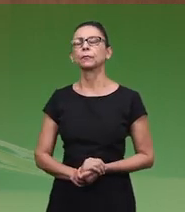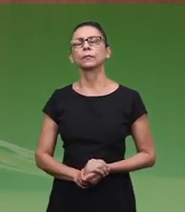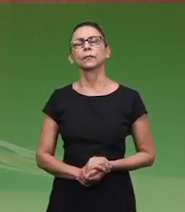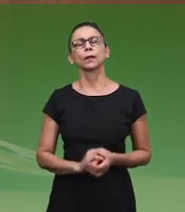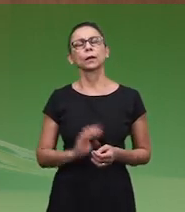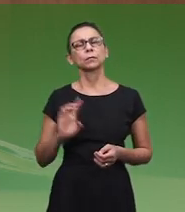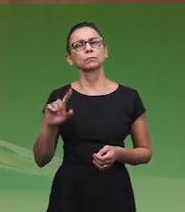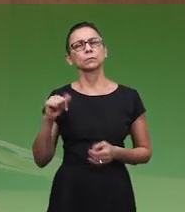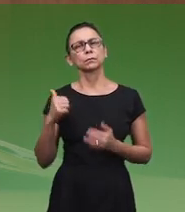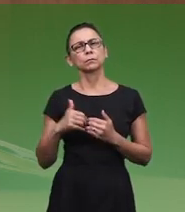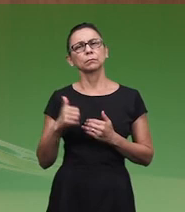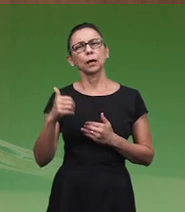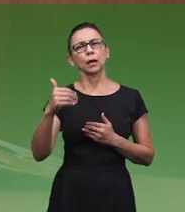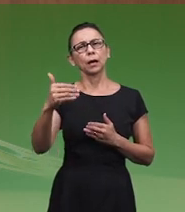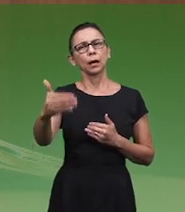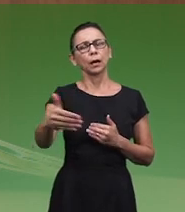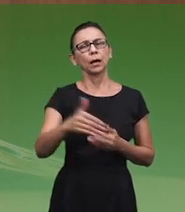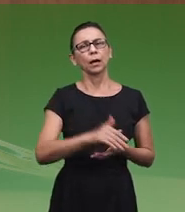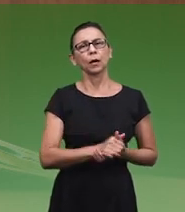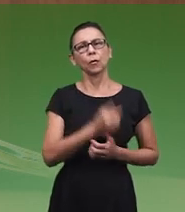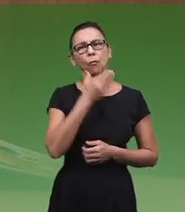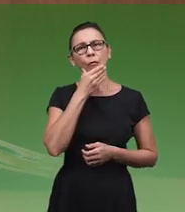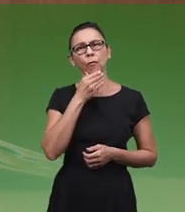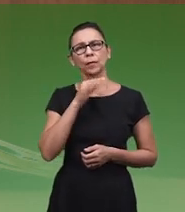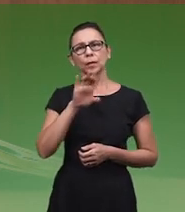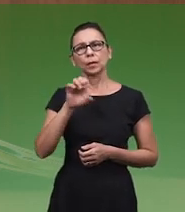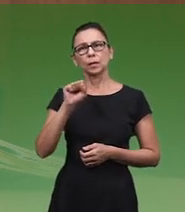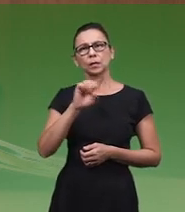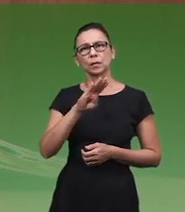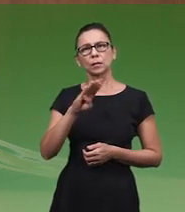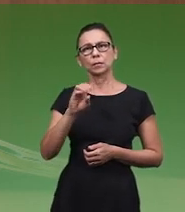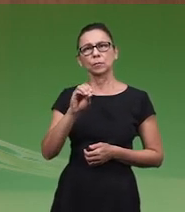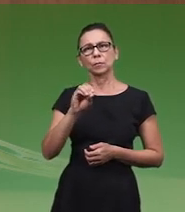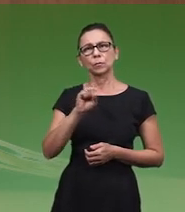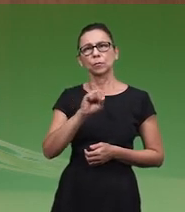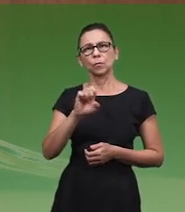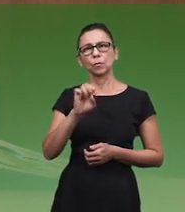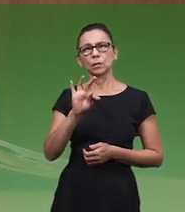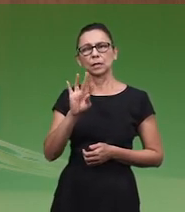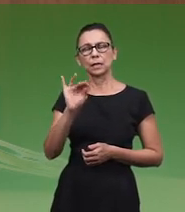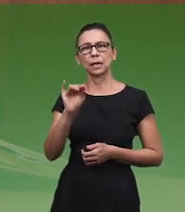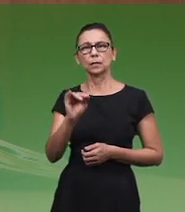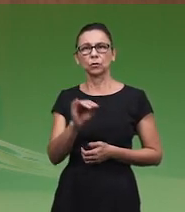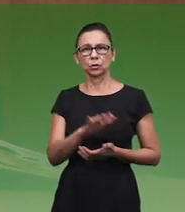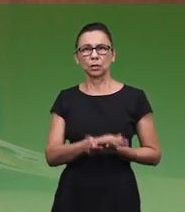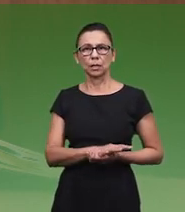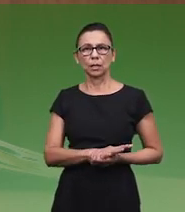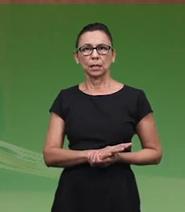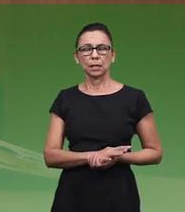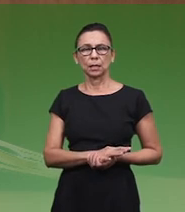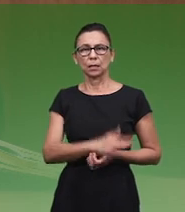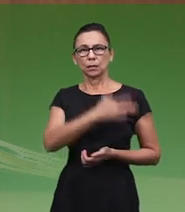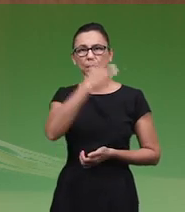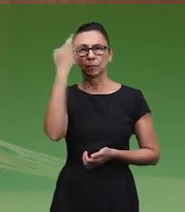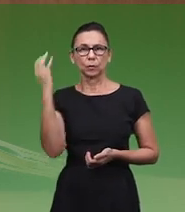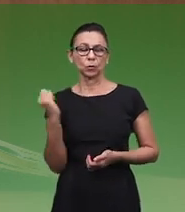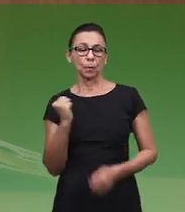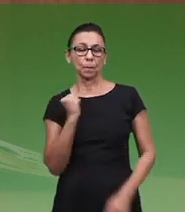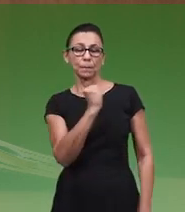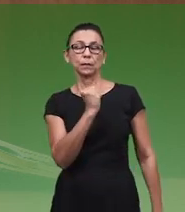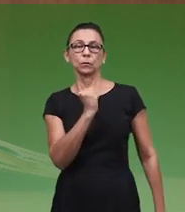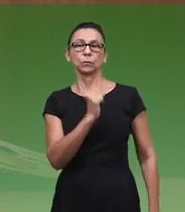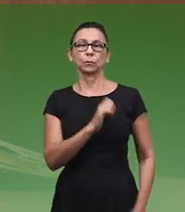Depois, mais tarde, Isbosete foi assassinado. E Deus já havia falado abundantemente em Israel que tinha